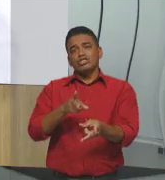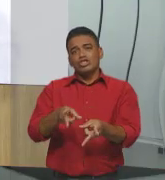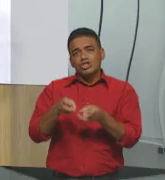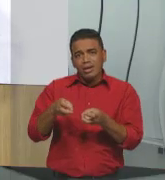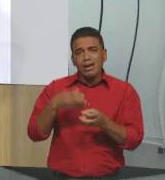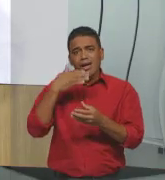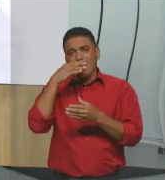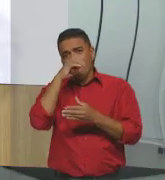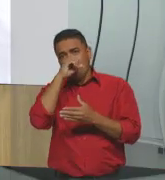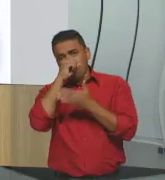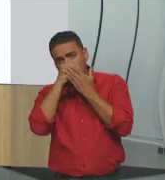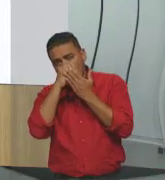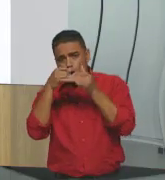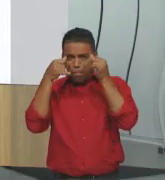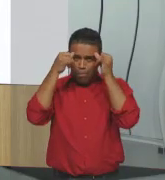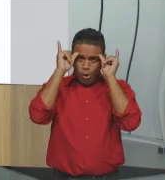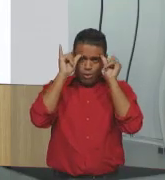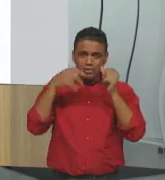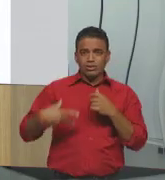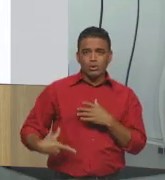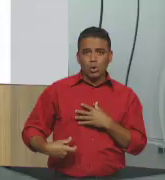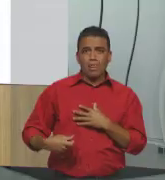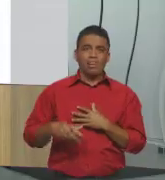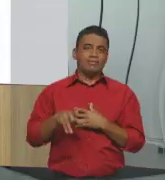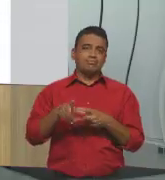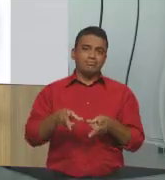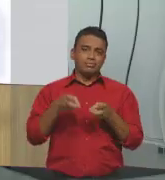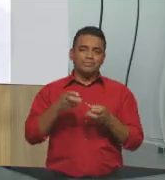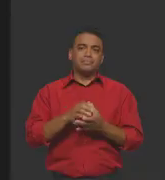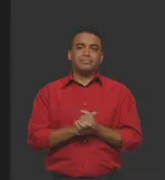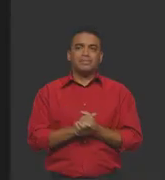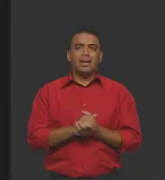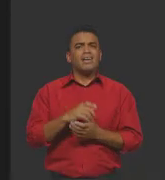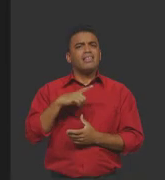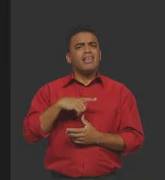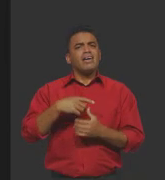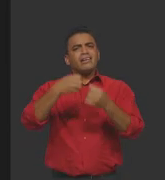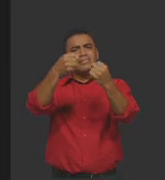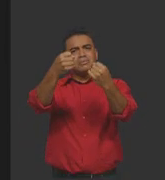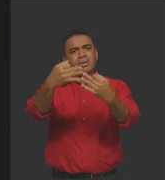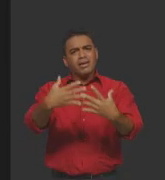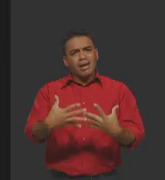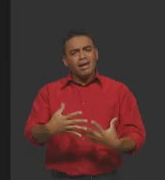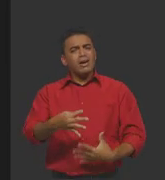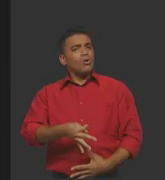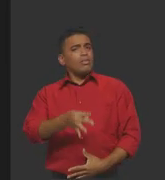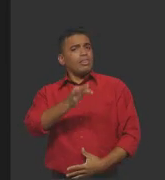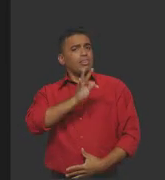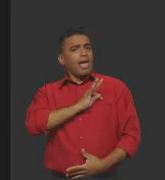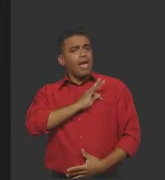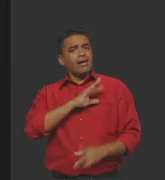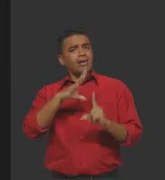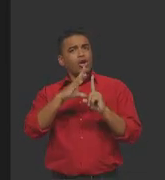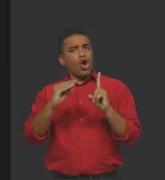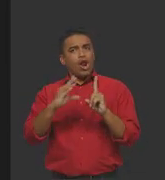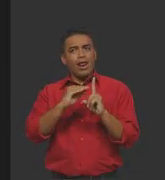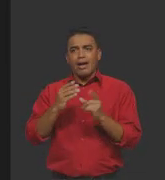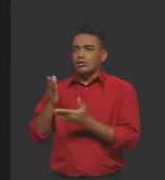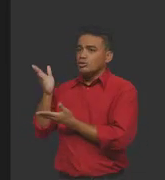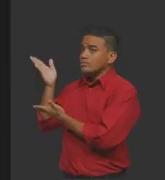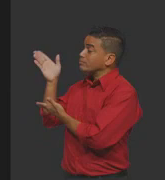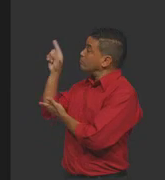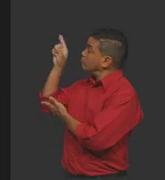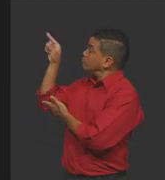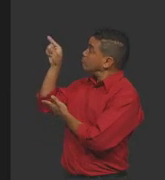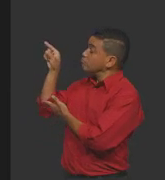bois. Então aqui eu tenho explicando a outra técnica de clonagem que nós chamamos, melhor dizendo,